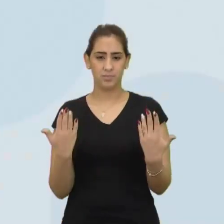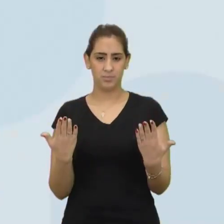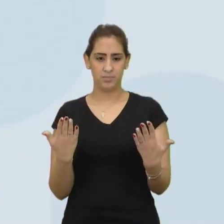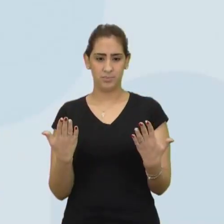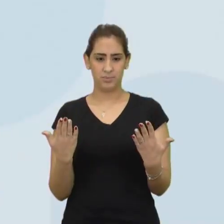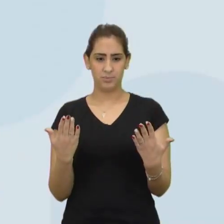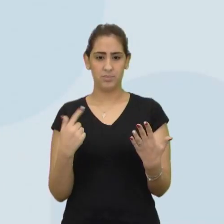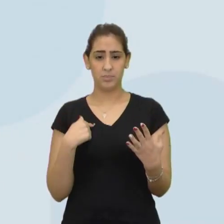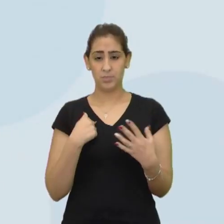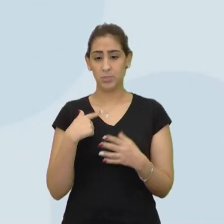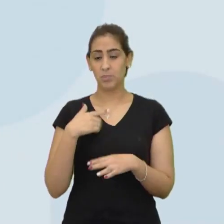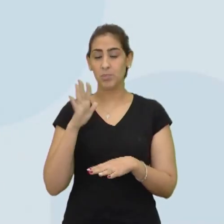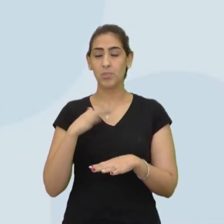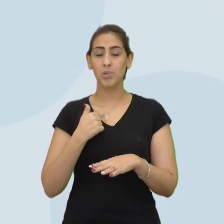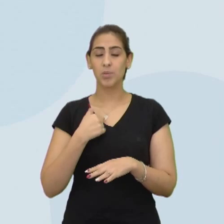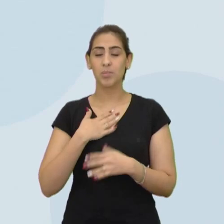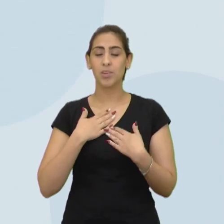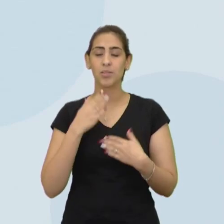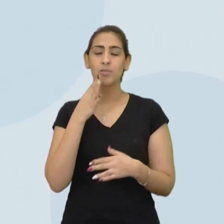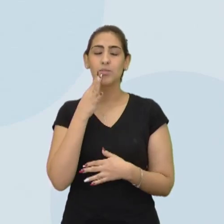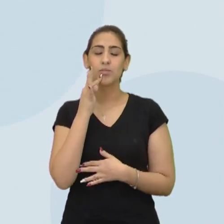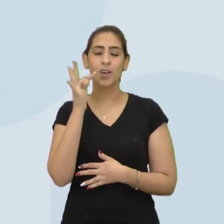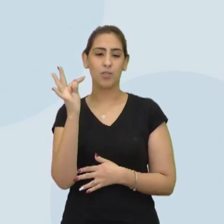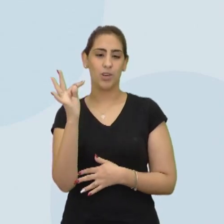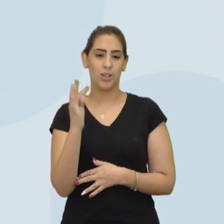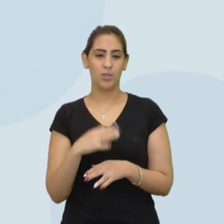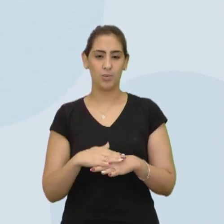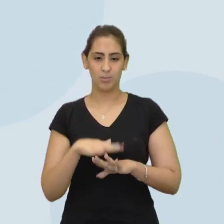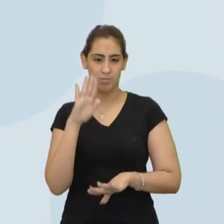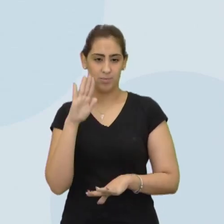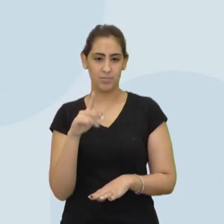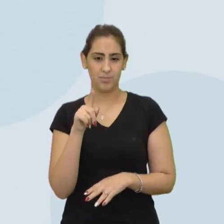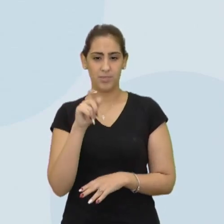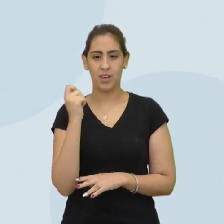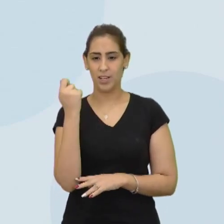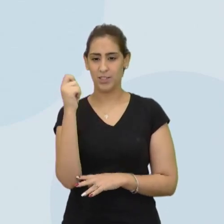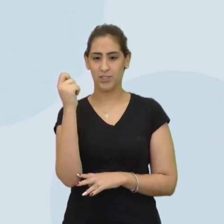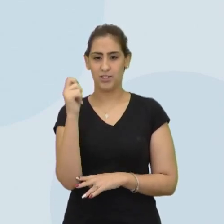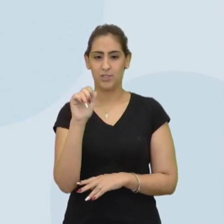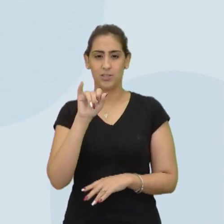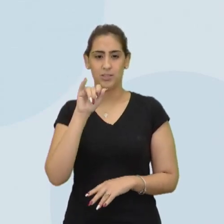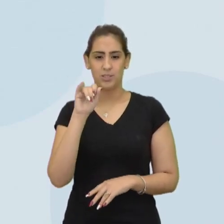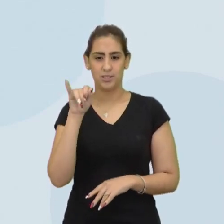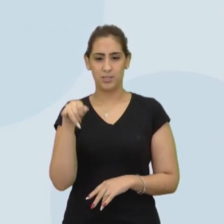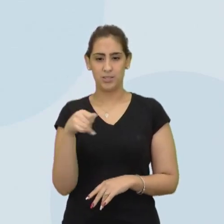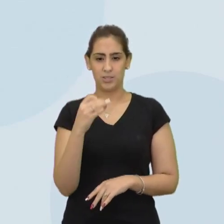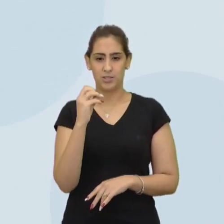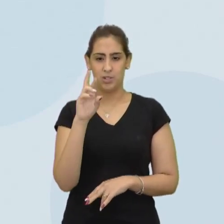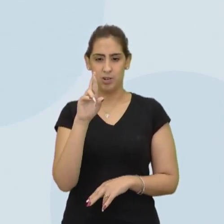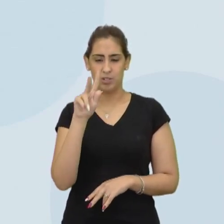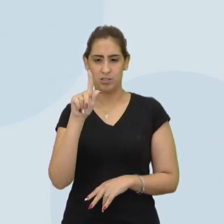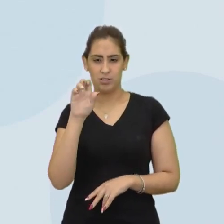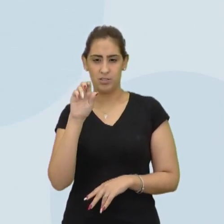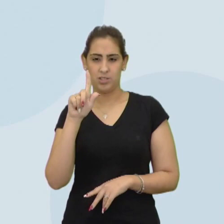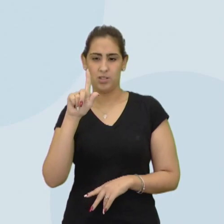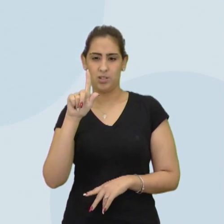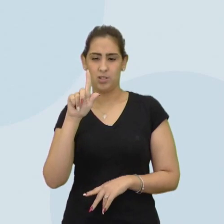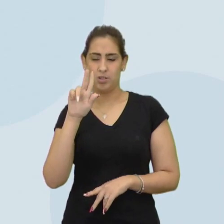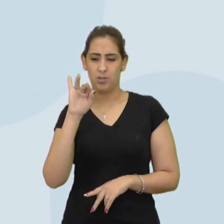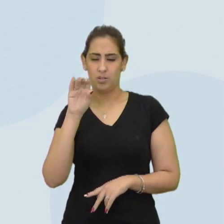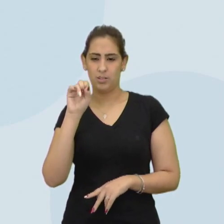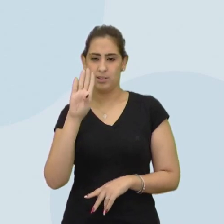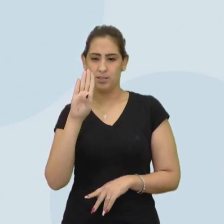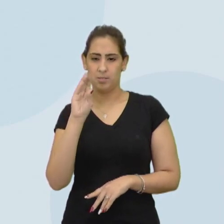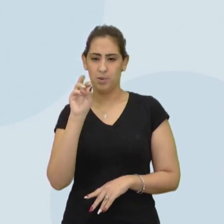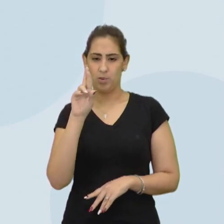tela, um dos meus favoritos de toda a vida, o argentino Jorge Luis Borges, né? Quando